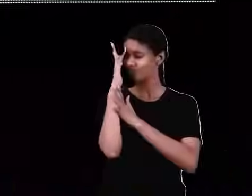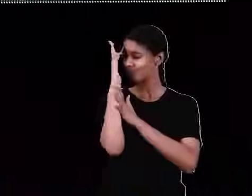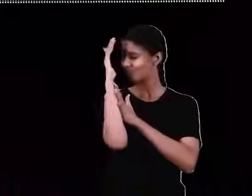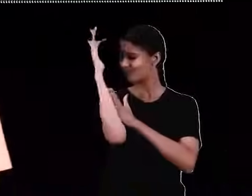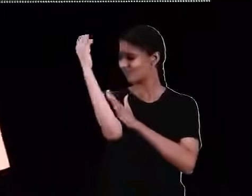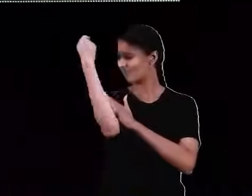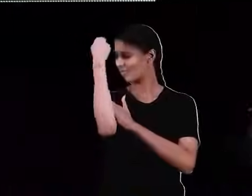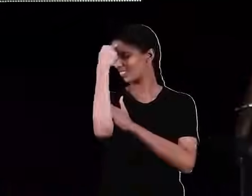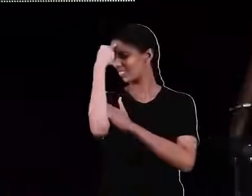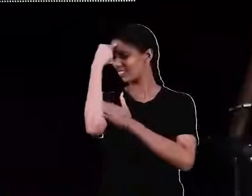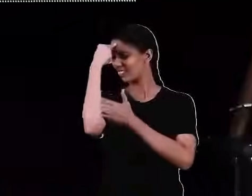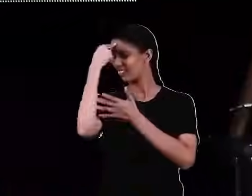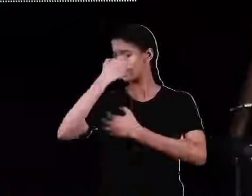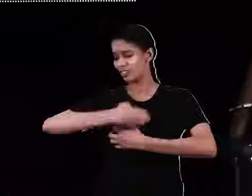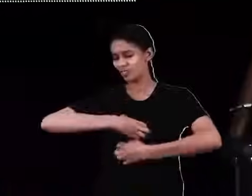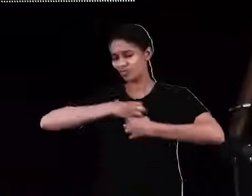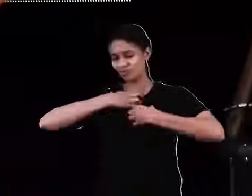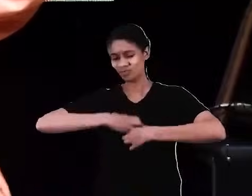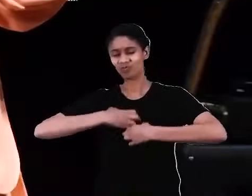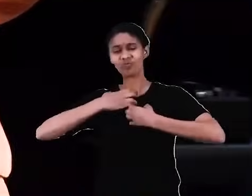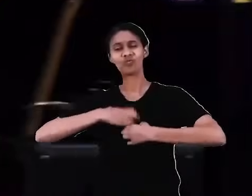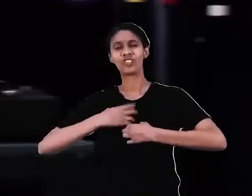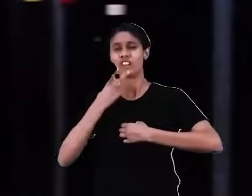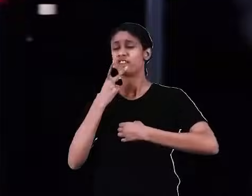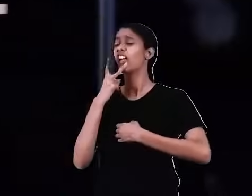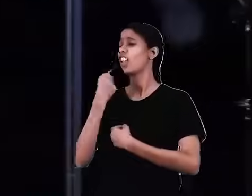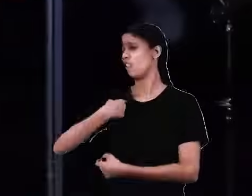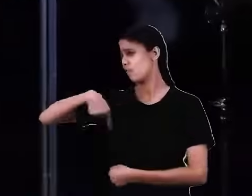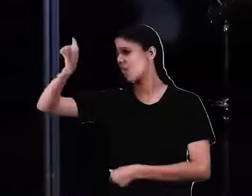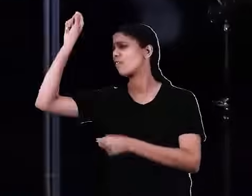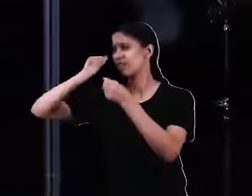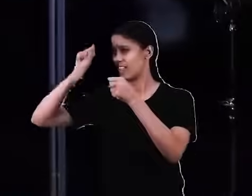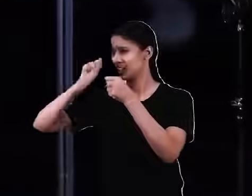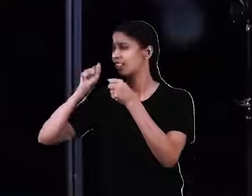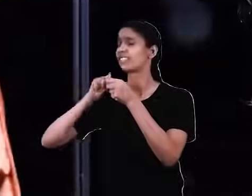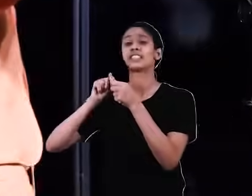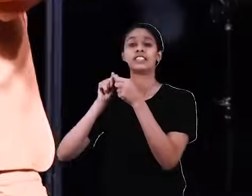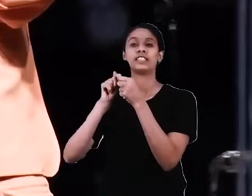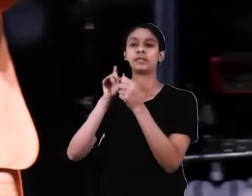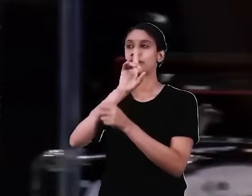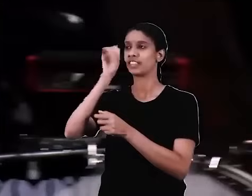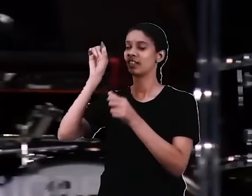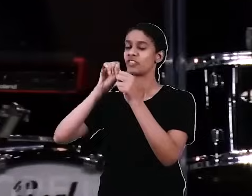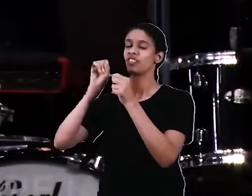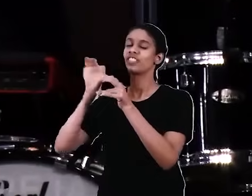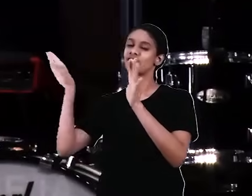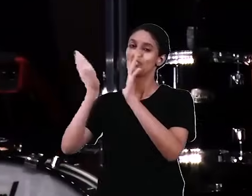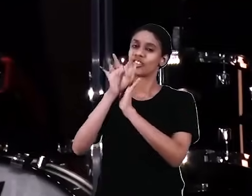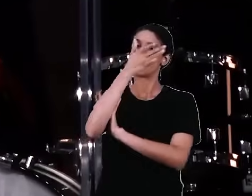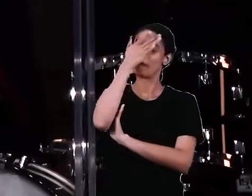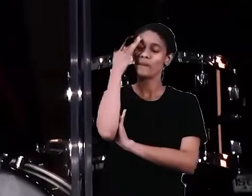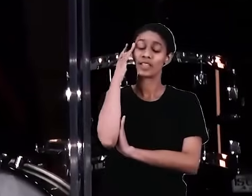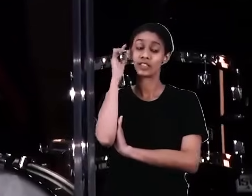devaneio, a gente se ire. A gente diga, vou fazer, vou acontecer. Que Deus levante uma Abigail que diga assim